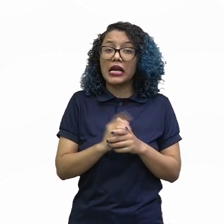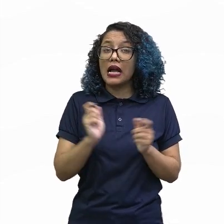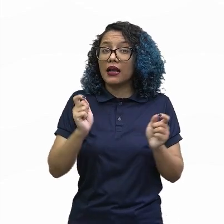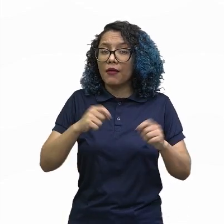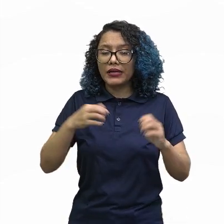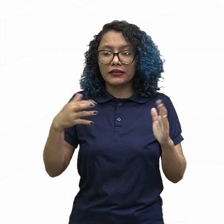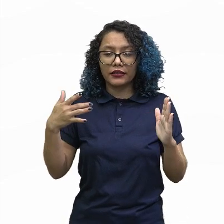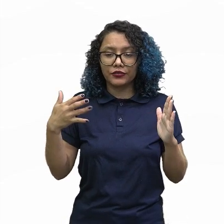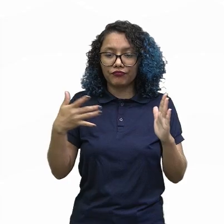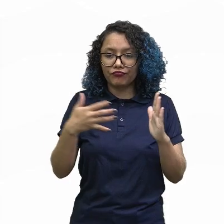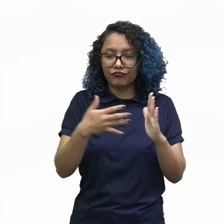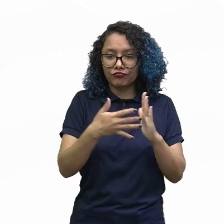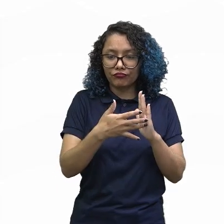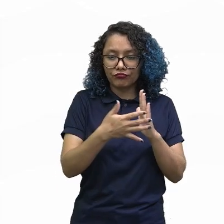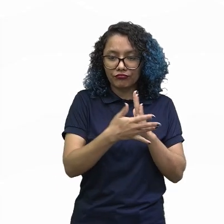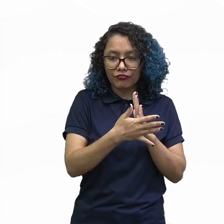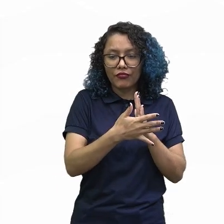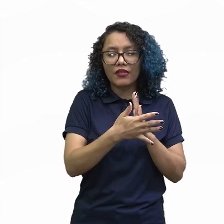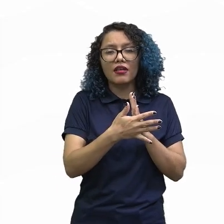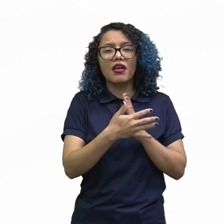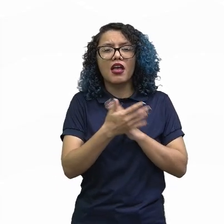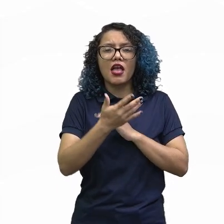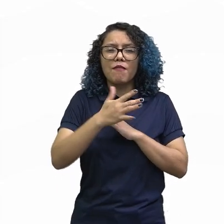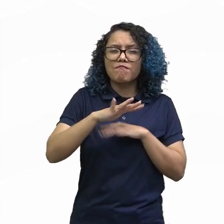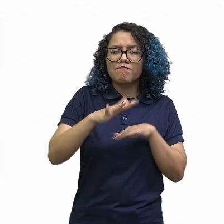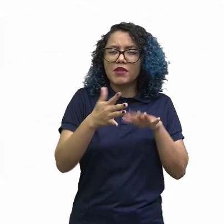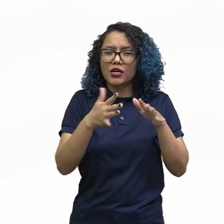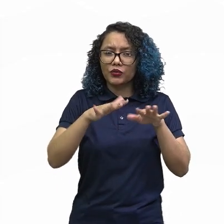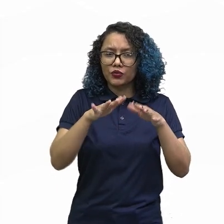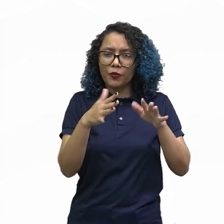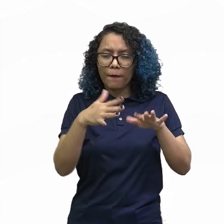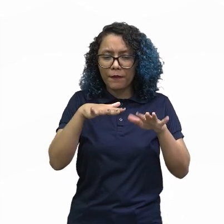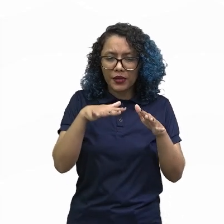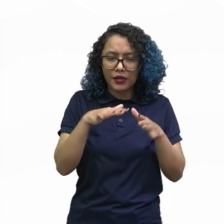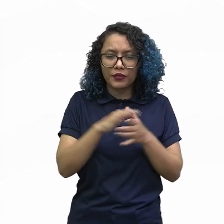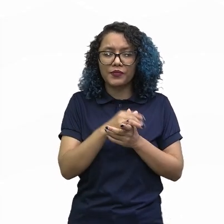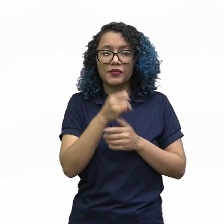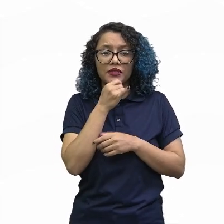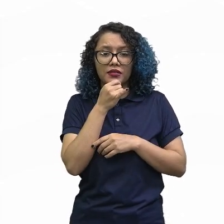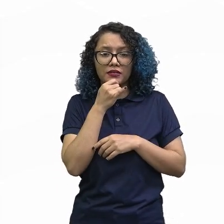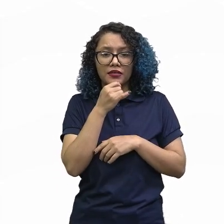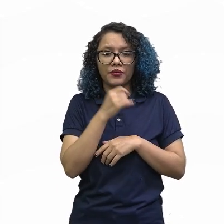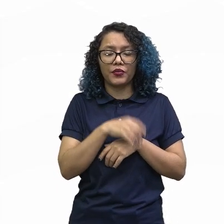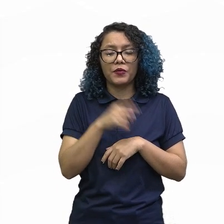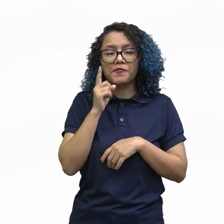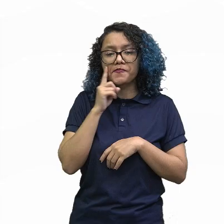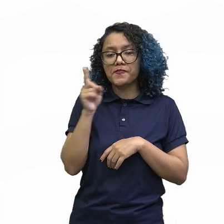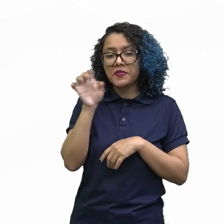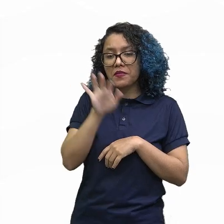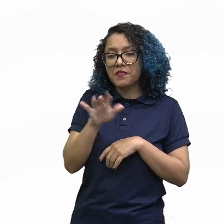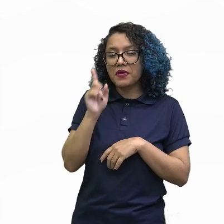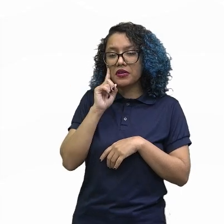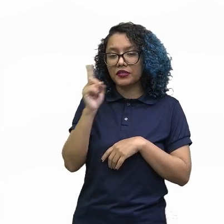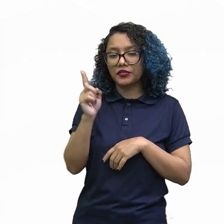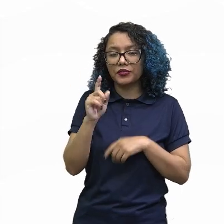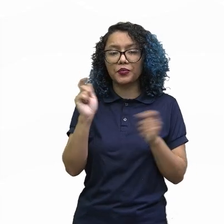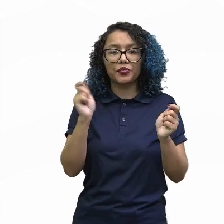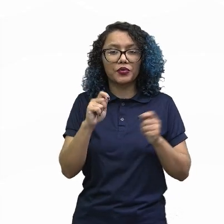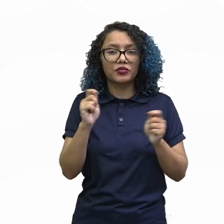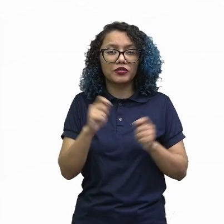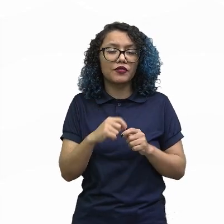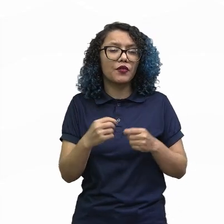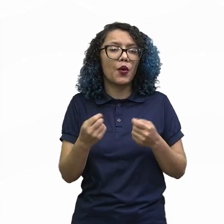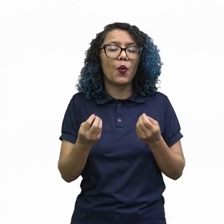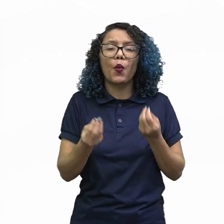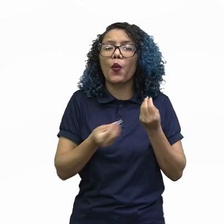de penetração intermediário, como você pode observar aí na imagem,